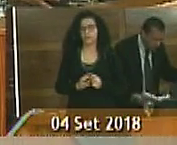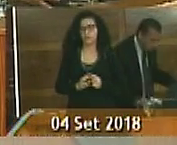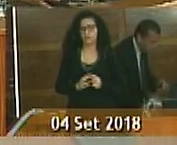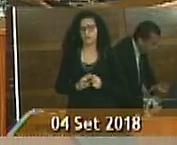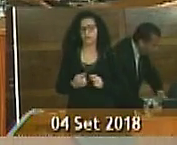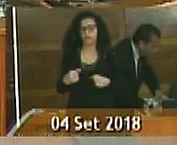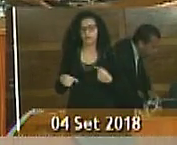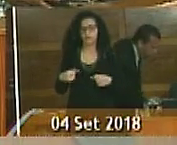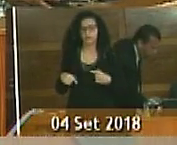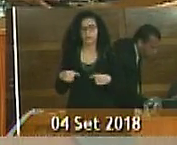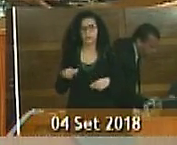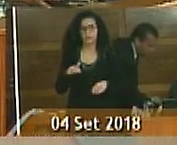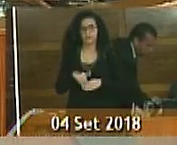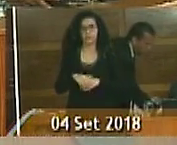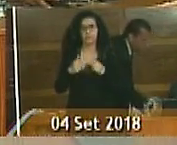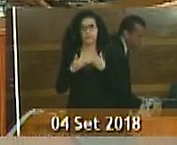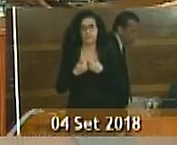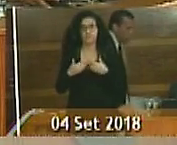Em discussão.